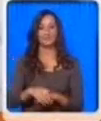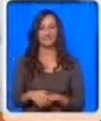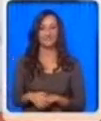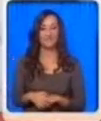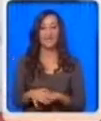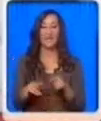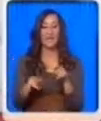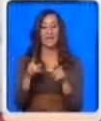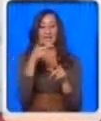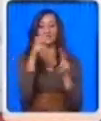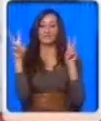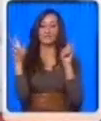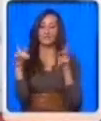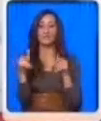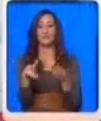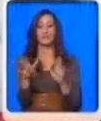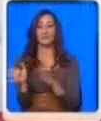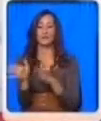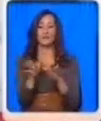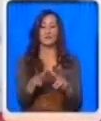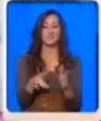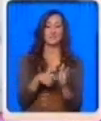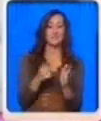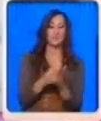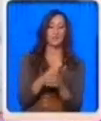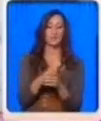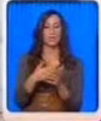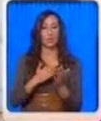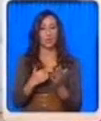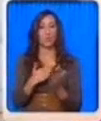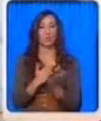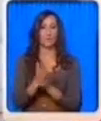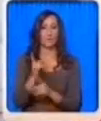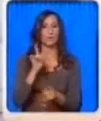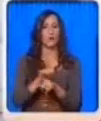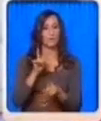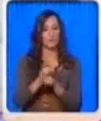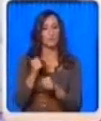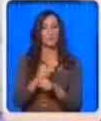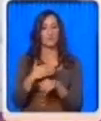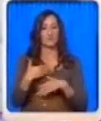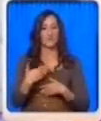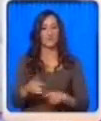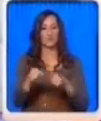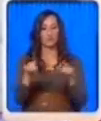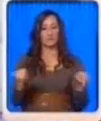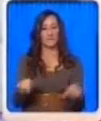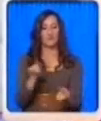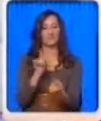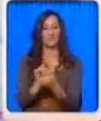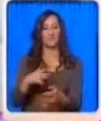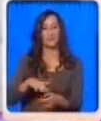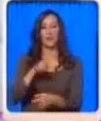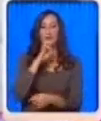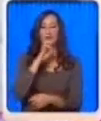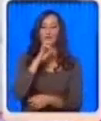que a Florbela não descura a sua outra paixão, que é a tarologia, eu não é? Continuo a ser taróloga, a ter o meu consultório aberto. Quero avisar